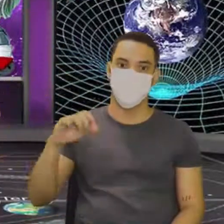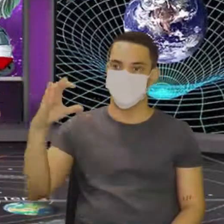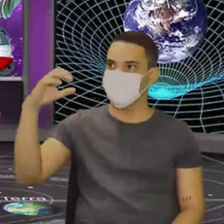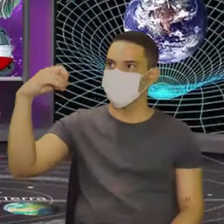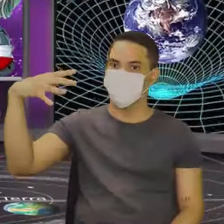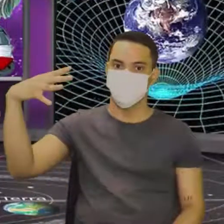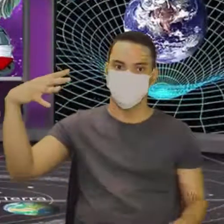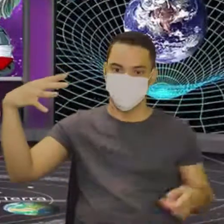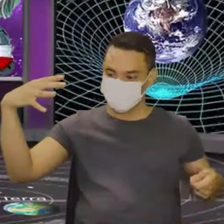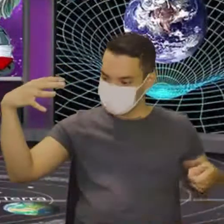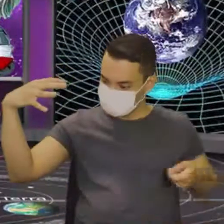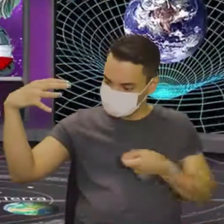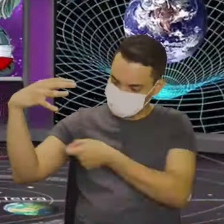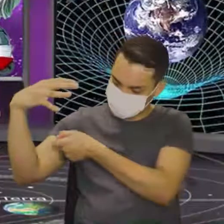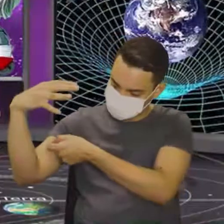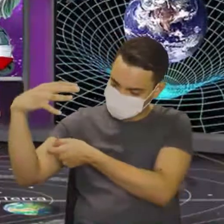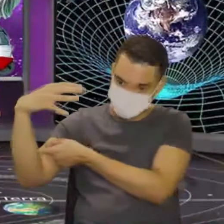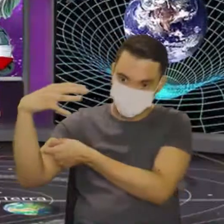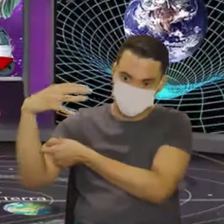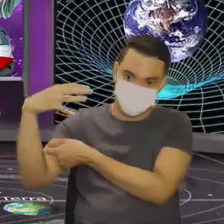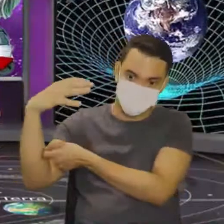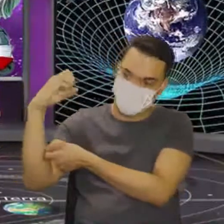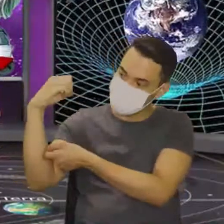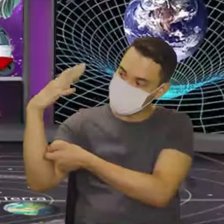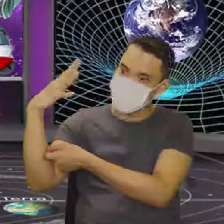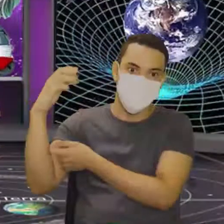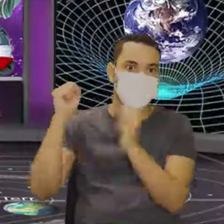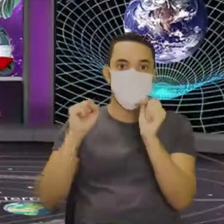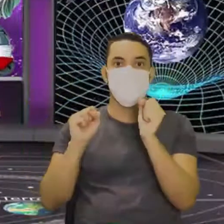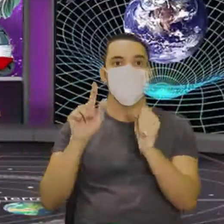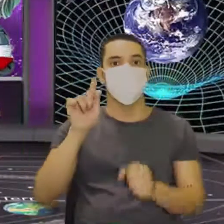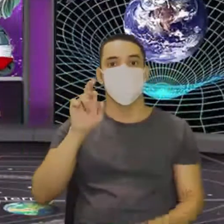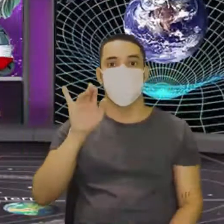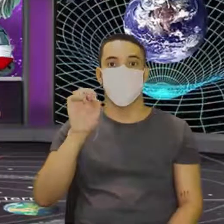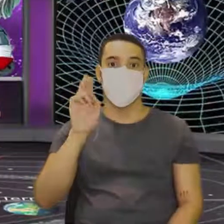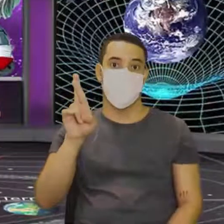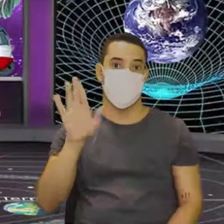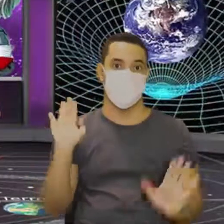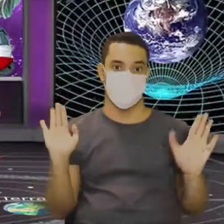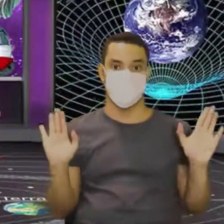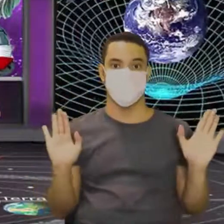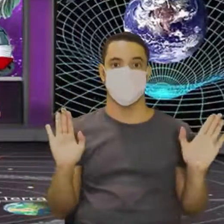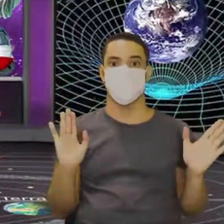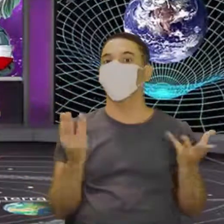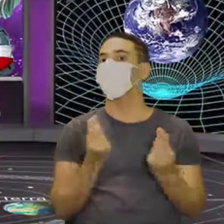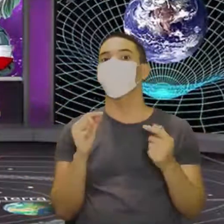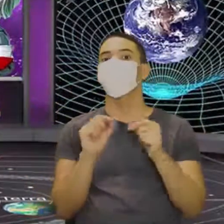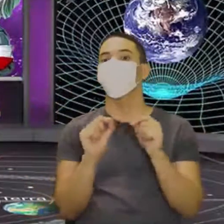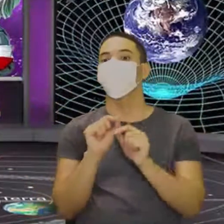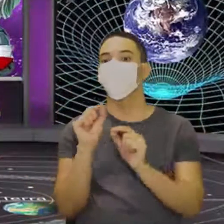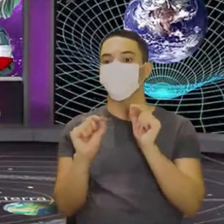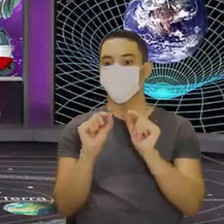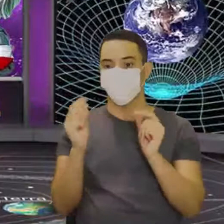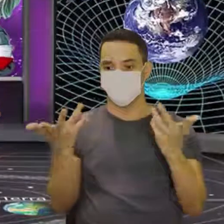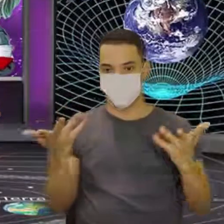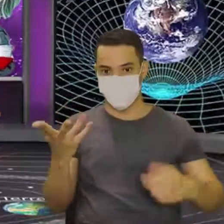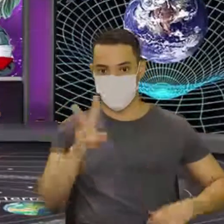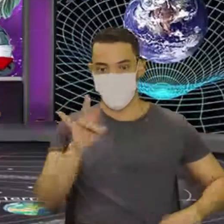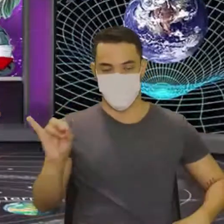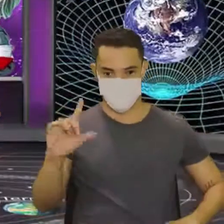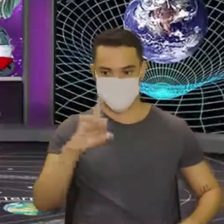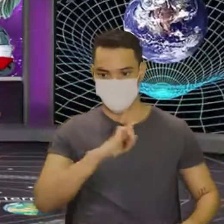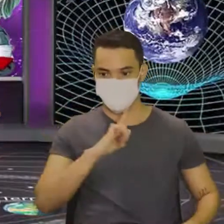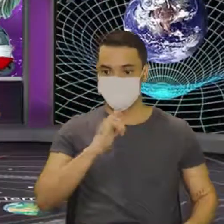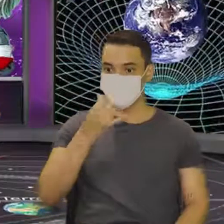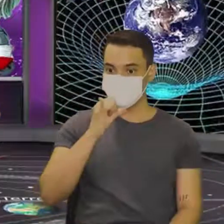ela a uma tensão. Eu posso ligar o quê? A um gerador elétrico, certo? O que esse receptor vai fazer aqui? Ele vai pegar a